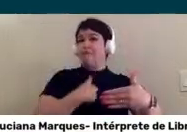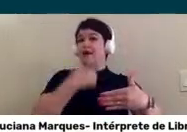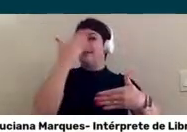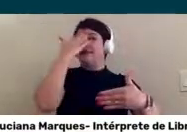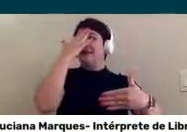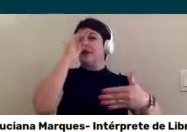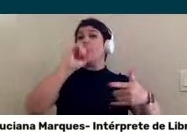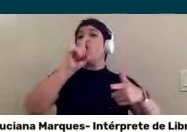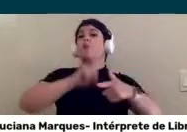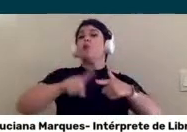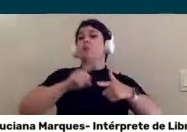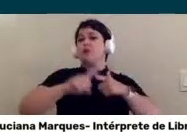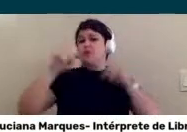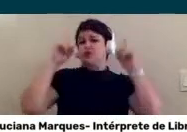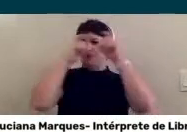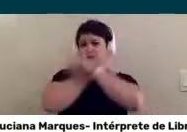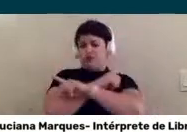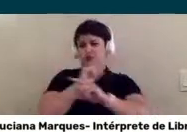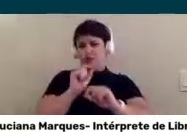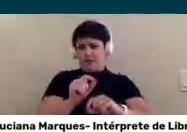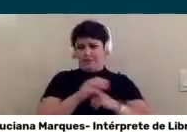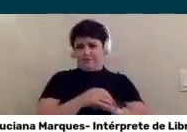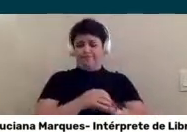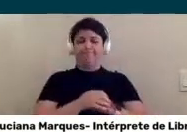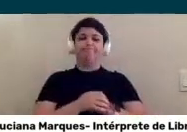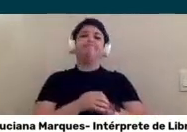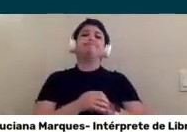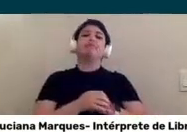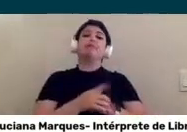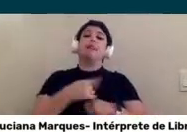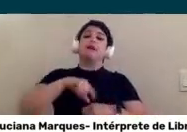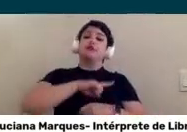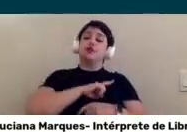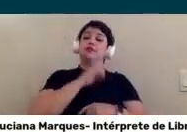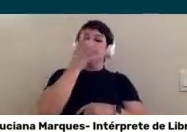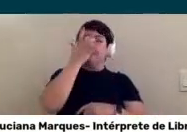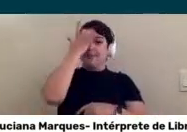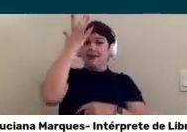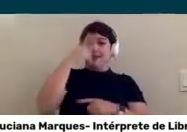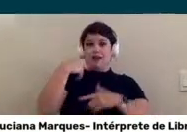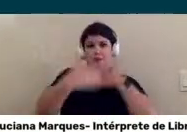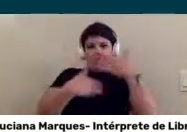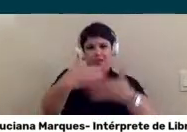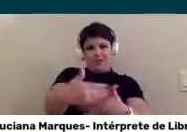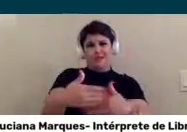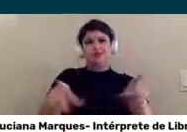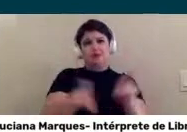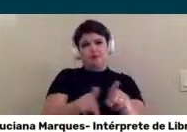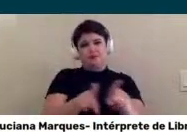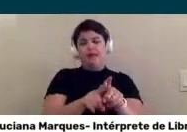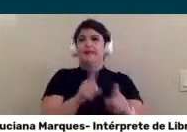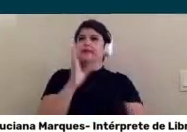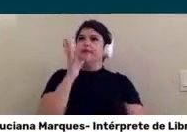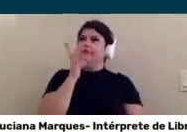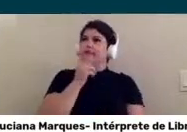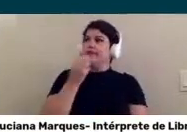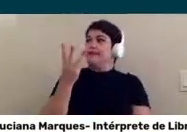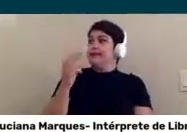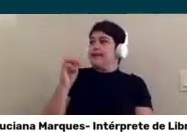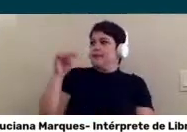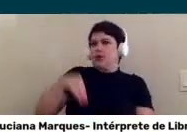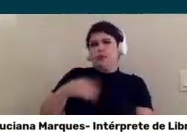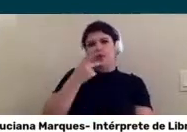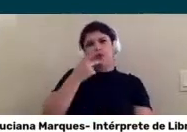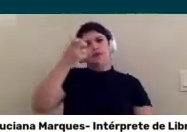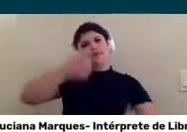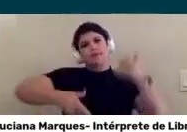sendo a dificuldade. Então, nossa! E aí facilitar esse processo, né? Então, leva meia hora para eu explicar